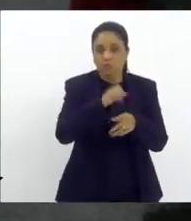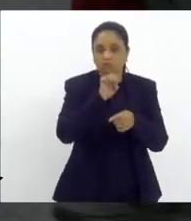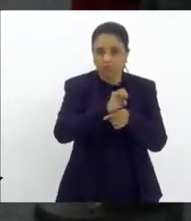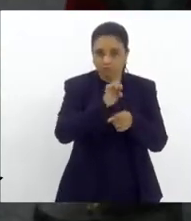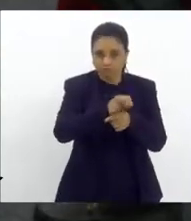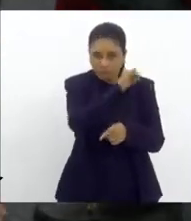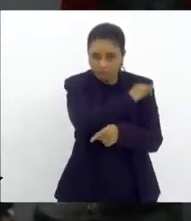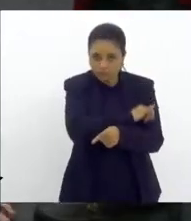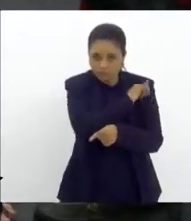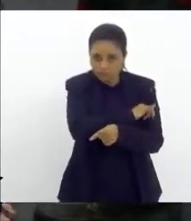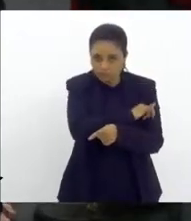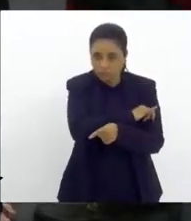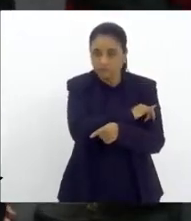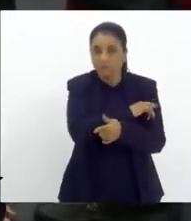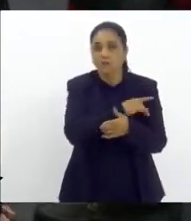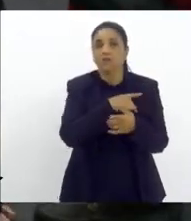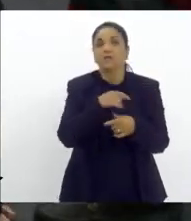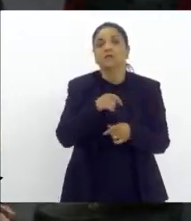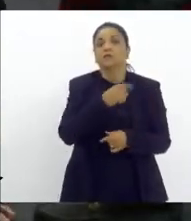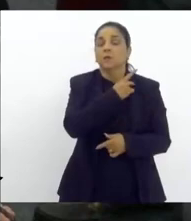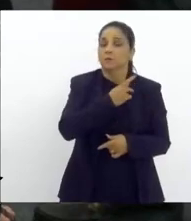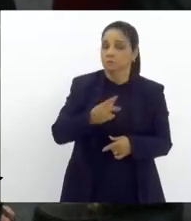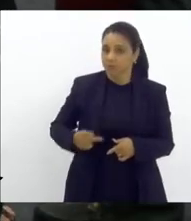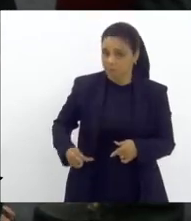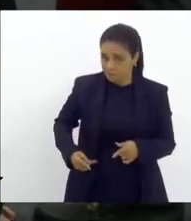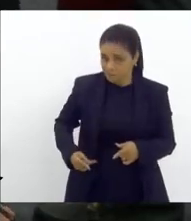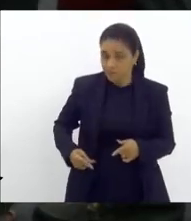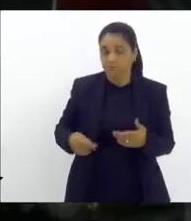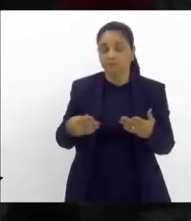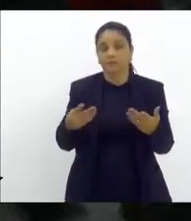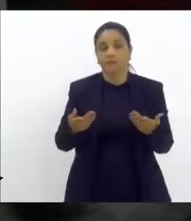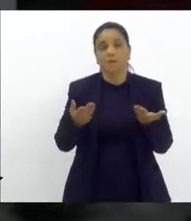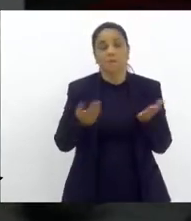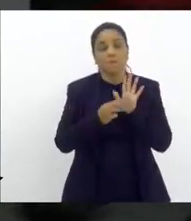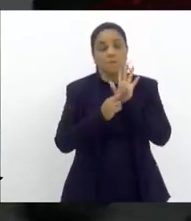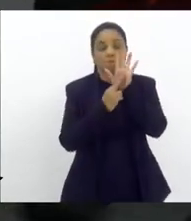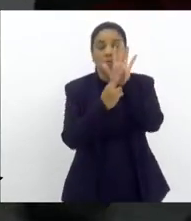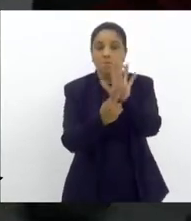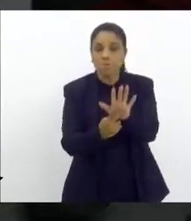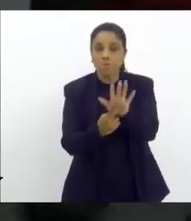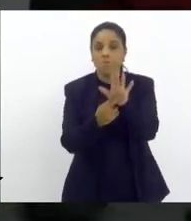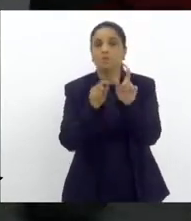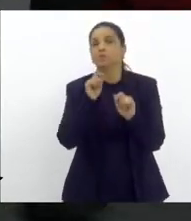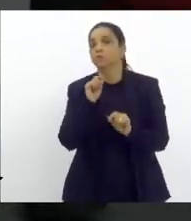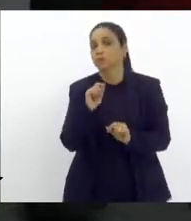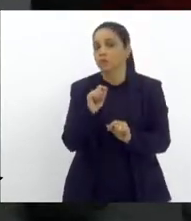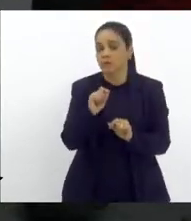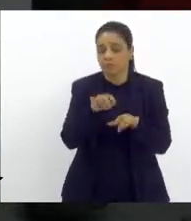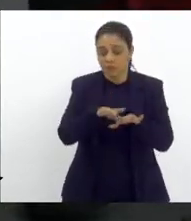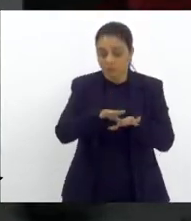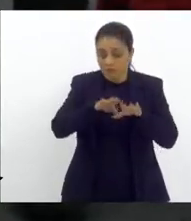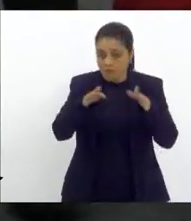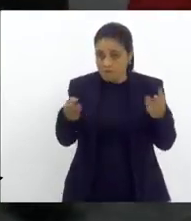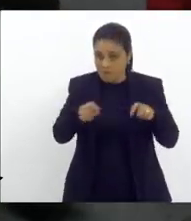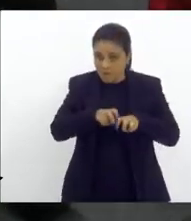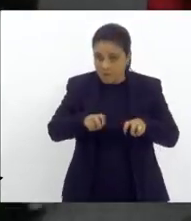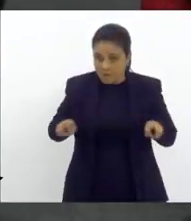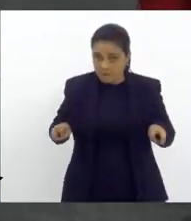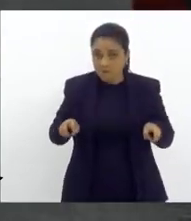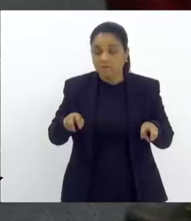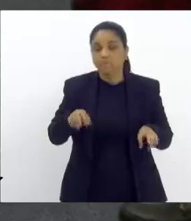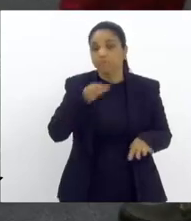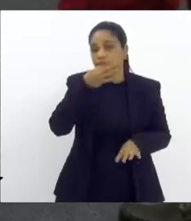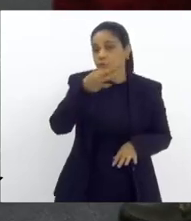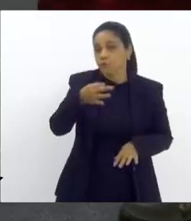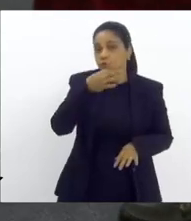senhor presidente uma das coisas que nós fizemos foi apresentar a mesa exatamente a